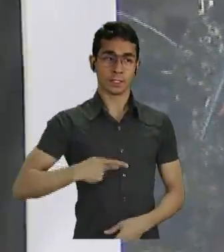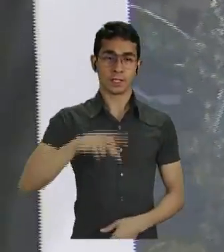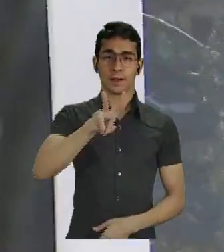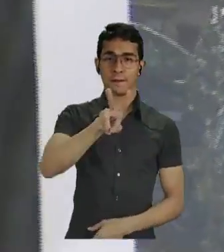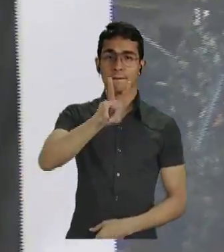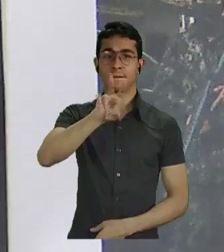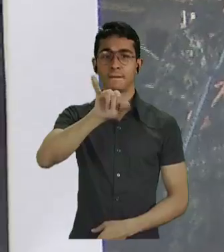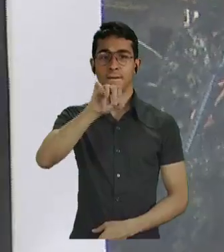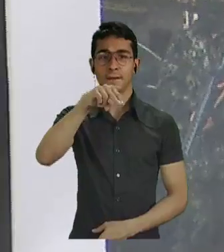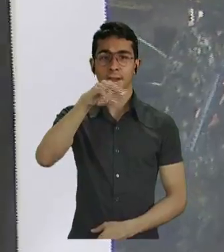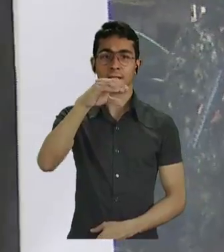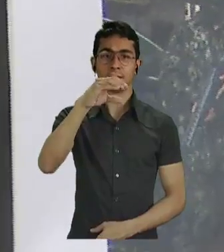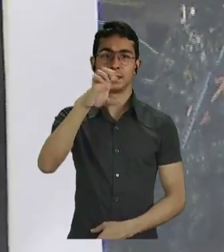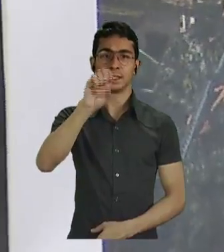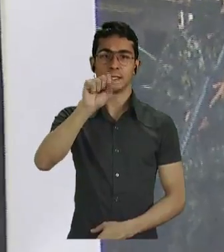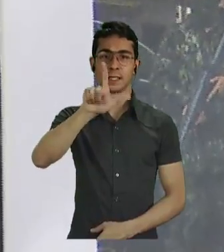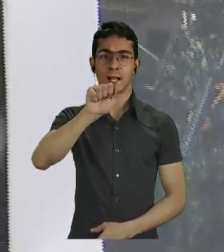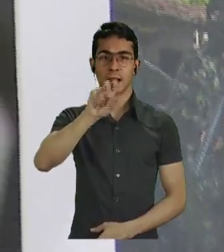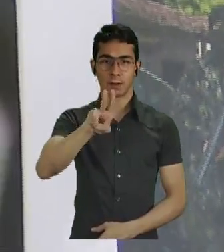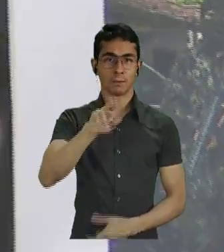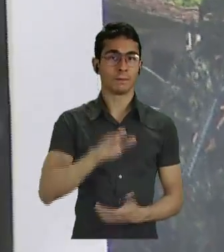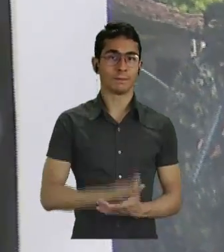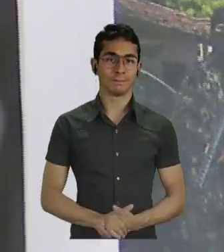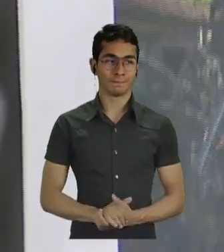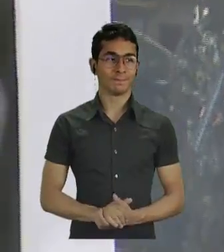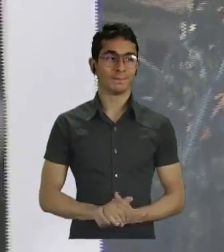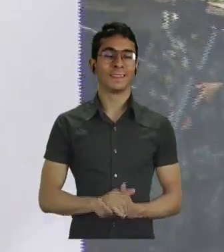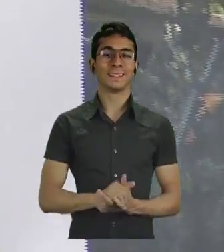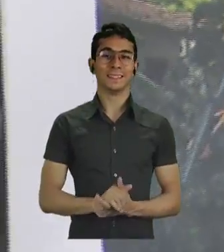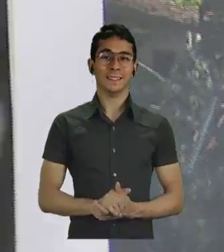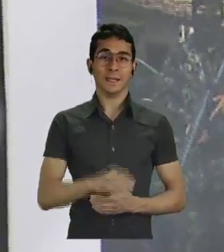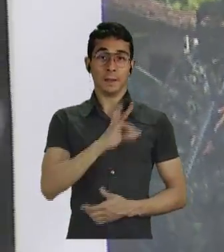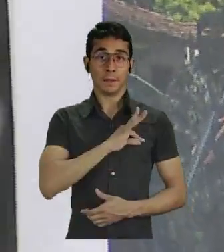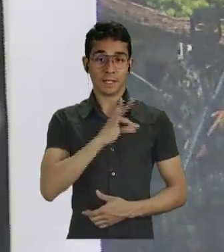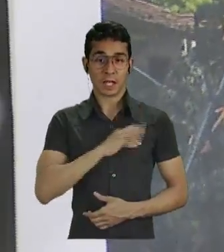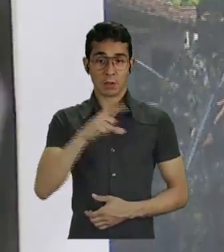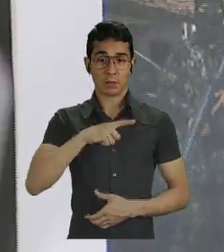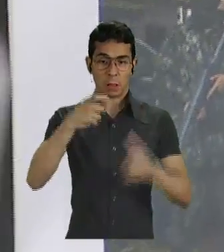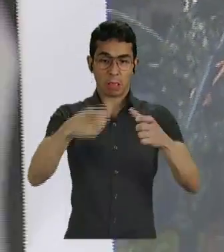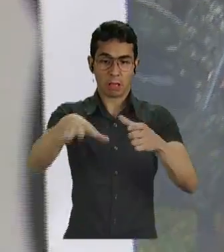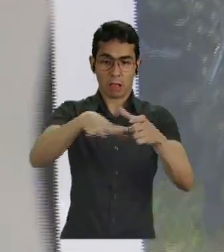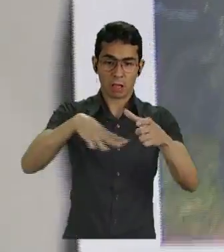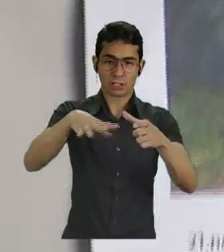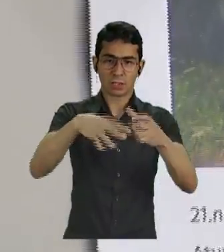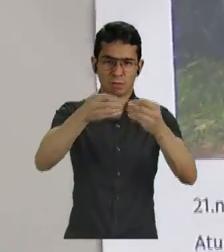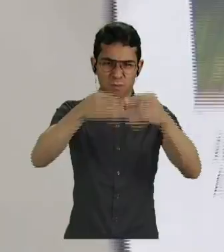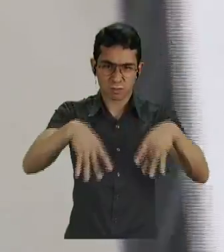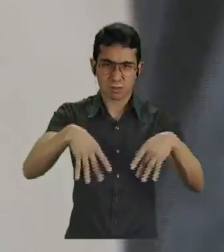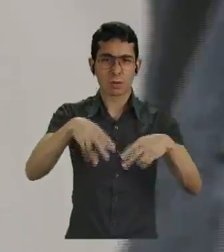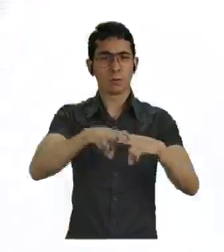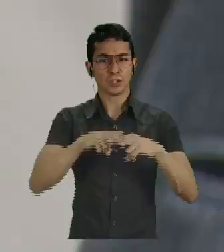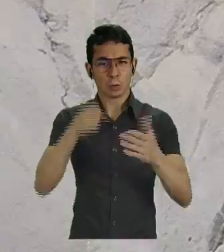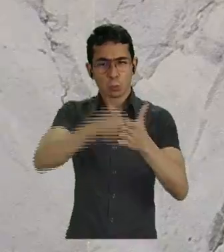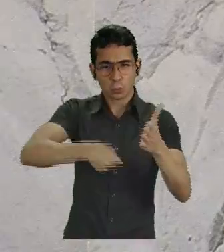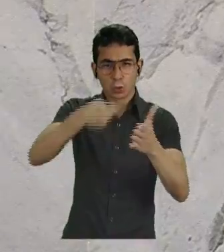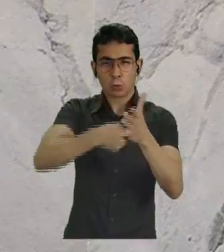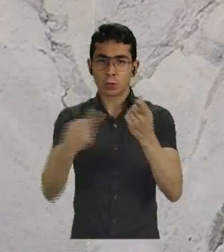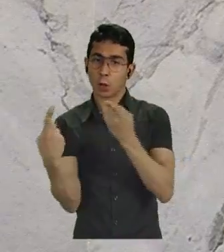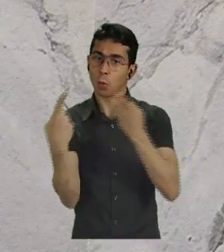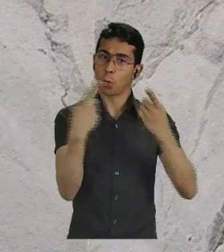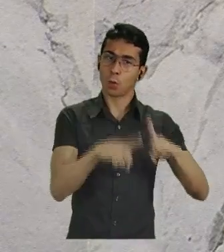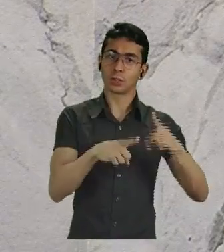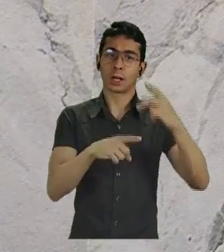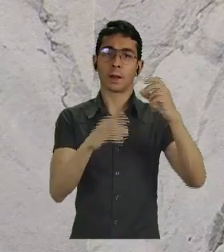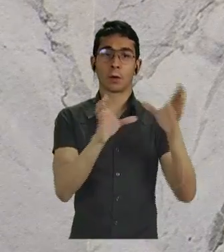policiais de elite de são paulo são alojados de forma precária em força tarefa contra o pcc e a matéria traz